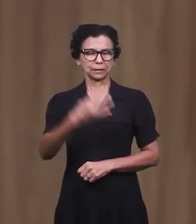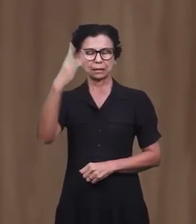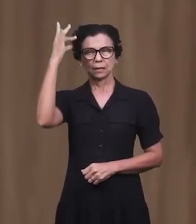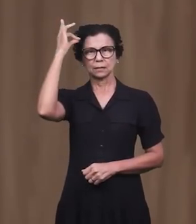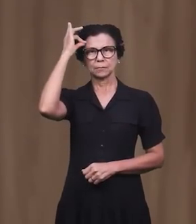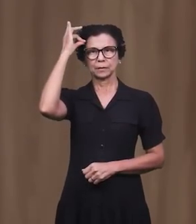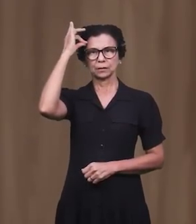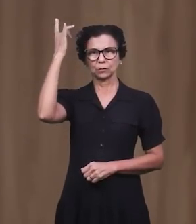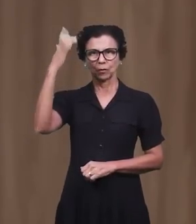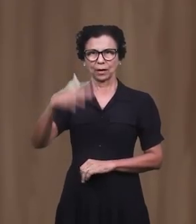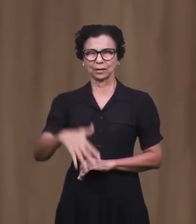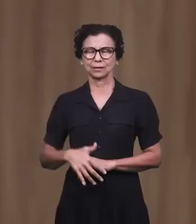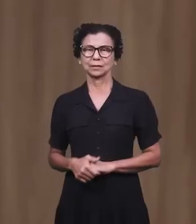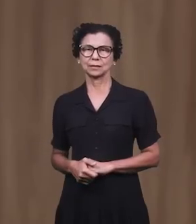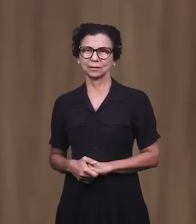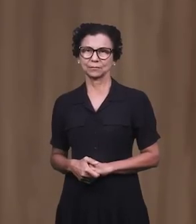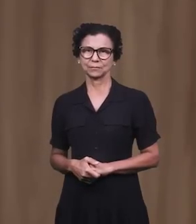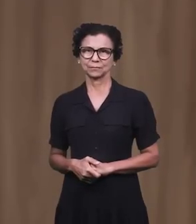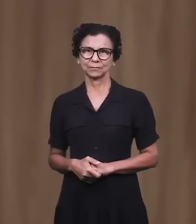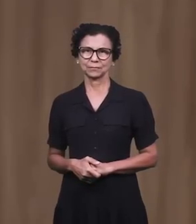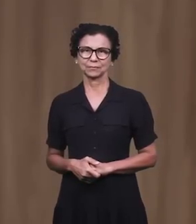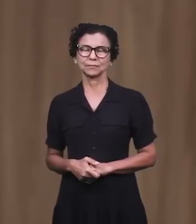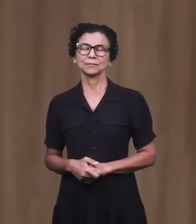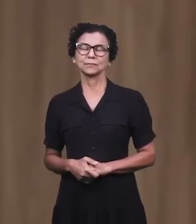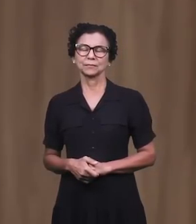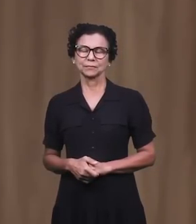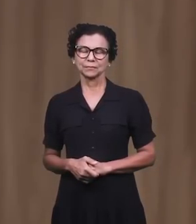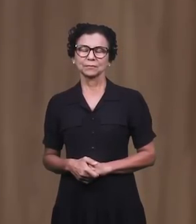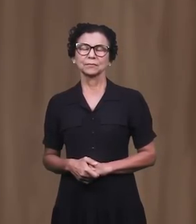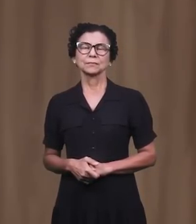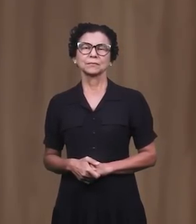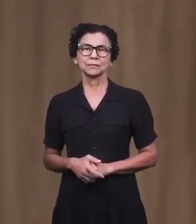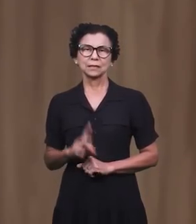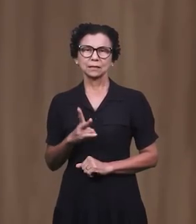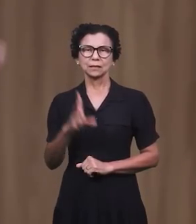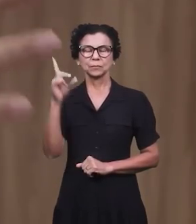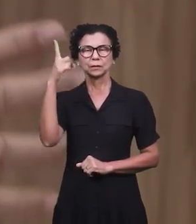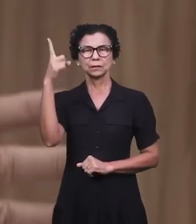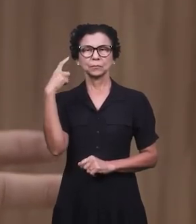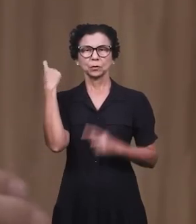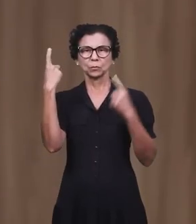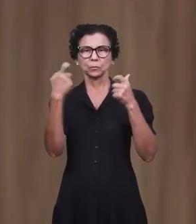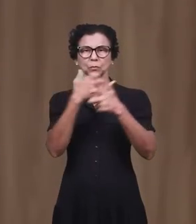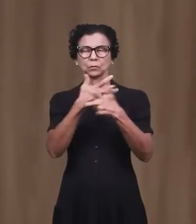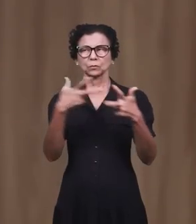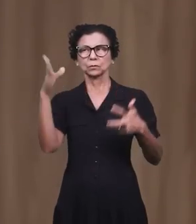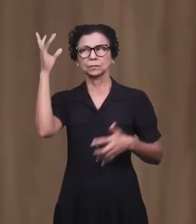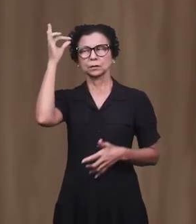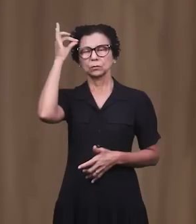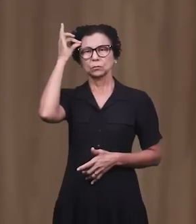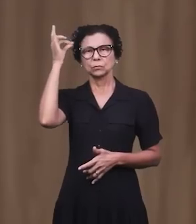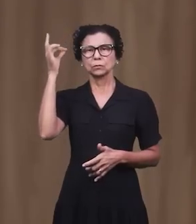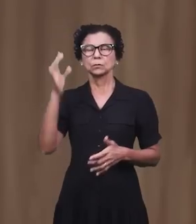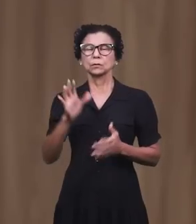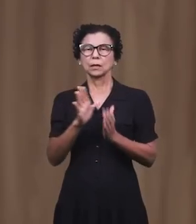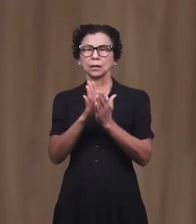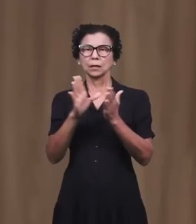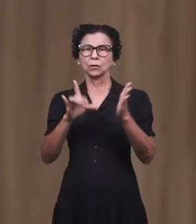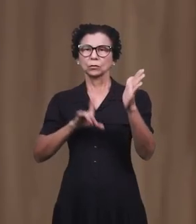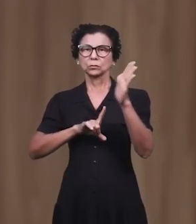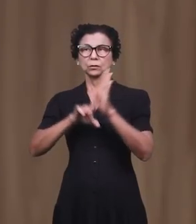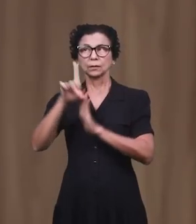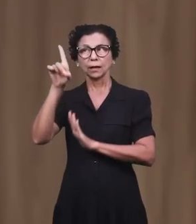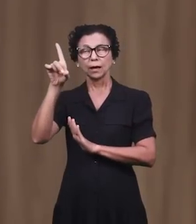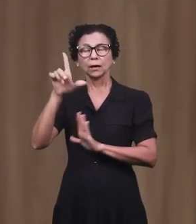pendurar armas espirituais. Em todos os momentos, Davi buscou o Senhor, consultando a palavra. Em todos os momentos